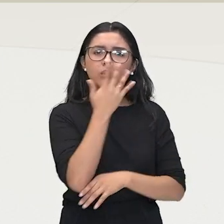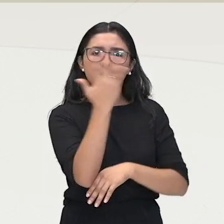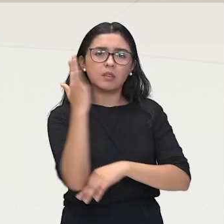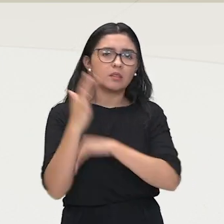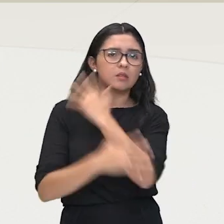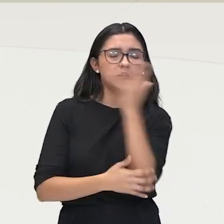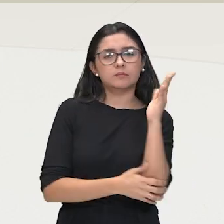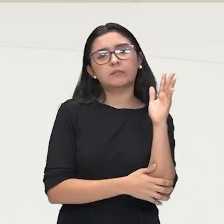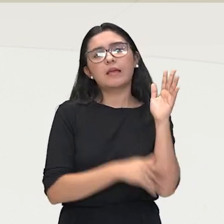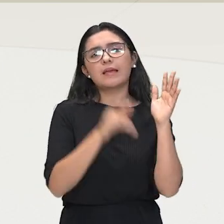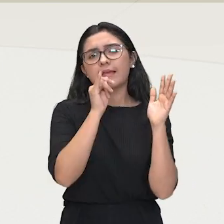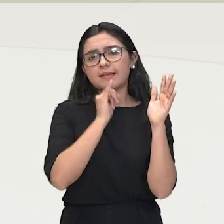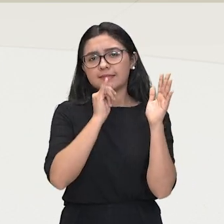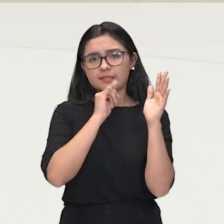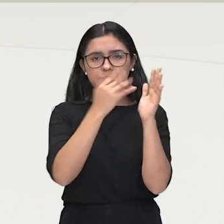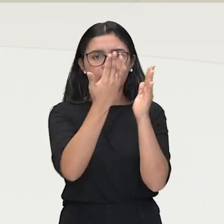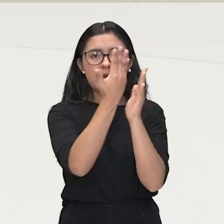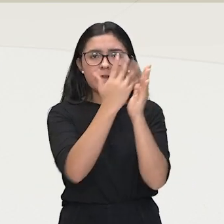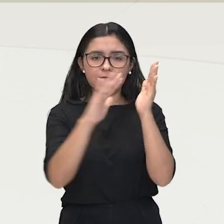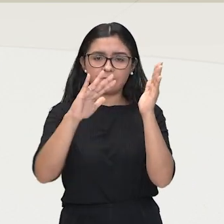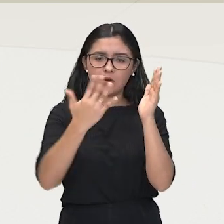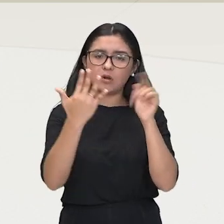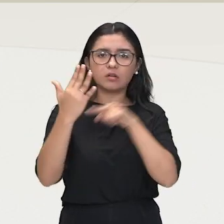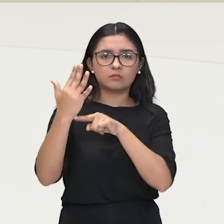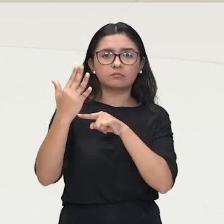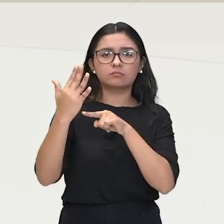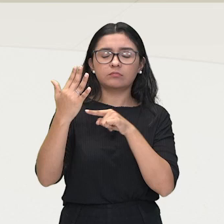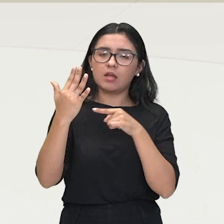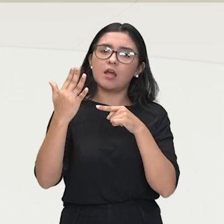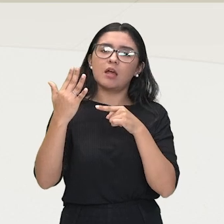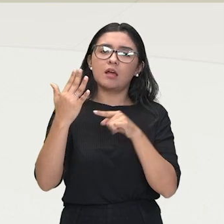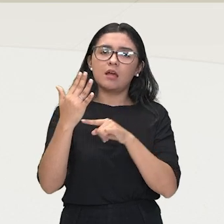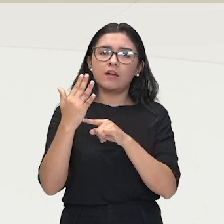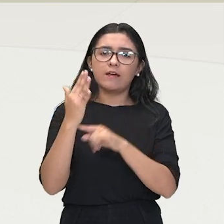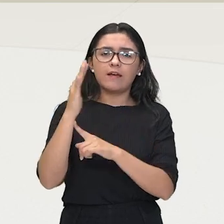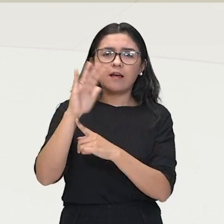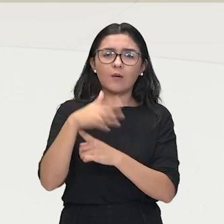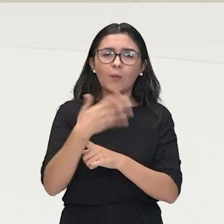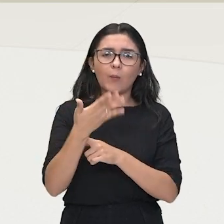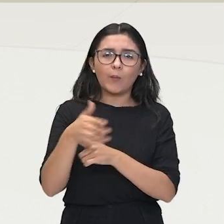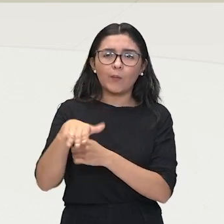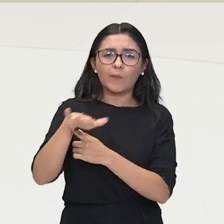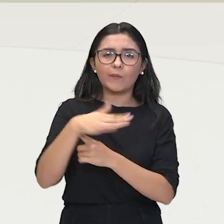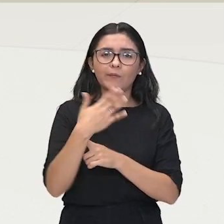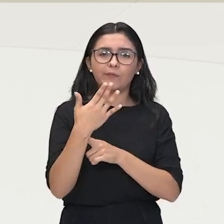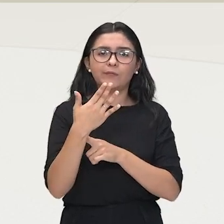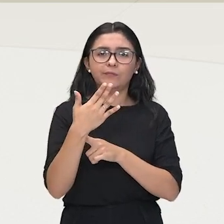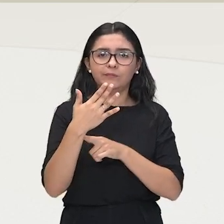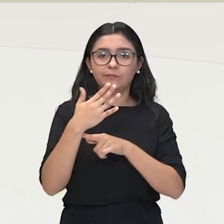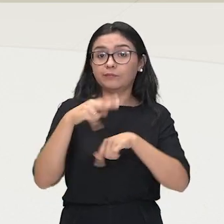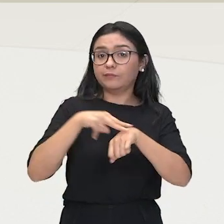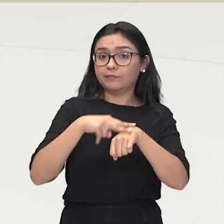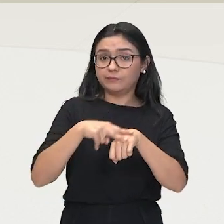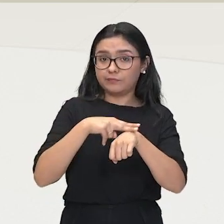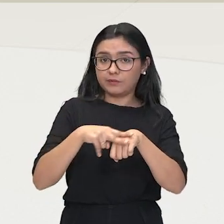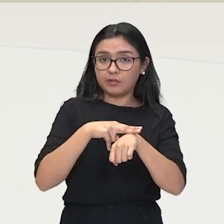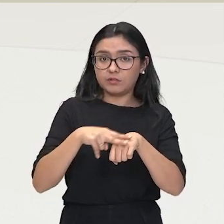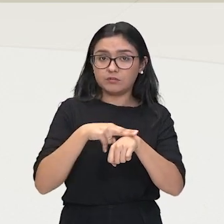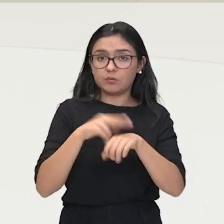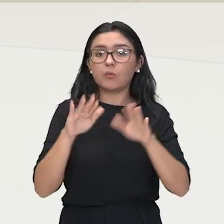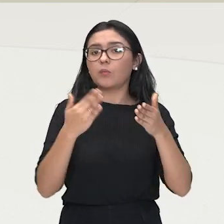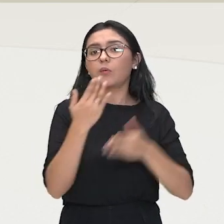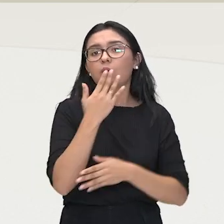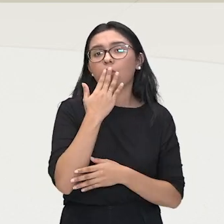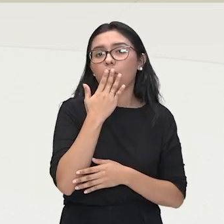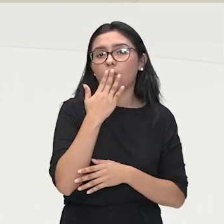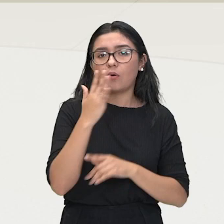exemplo, uma folha de uma árvore. Qual é a cor dela quando a árvore está ali viva, né? Quando está com bastante vida? Qual é a cor da folha? A folha